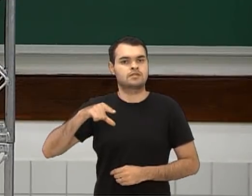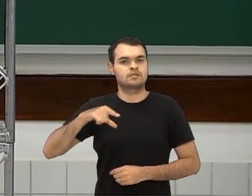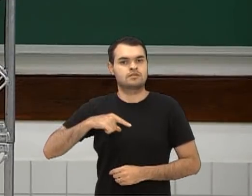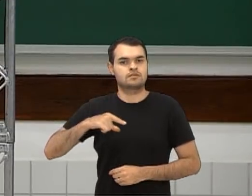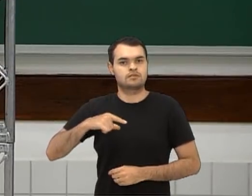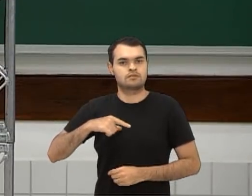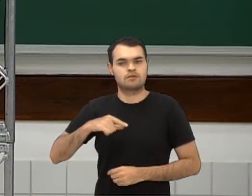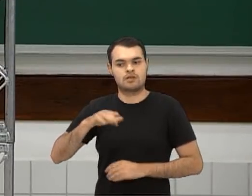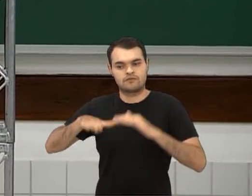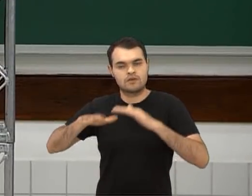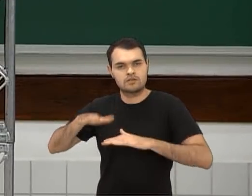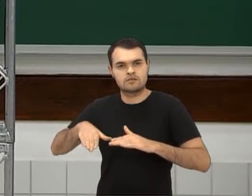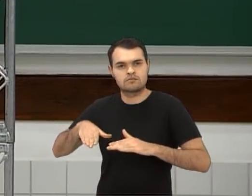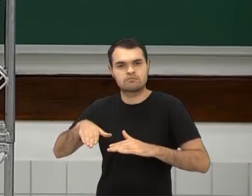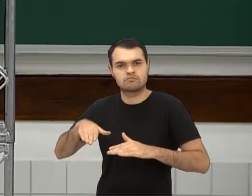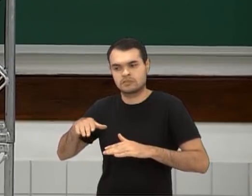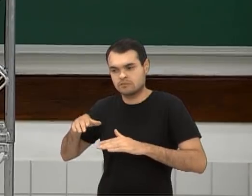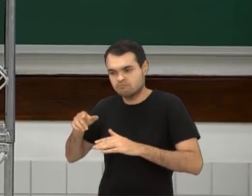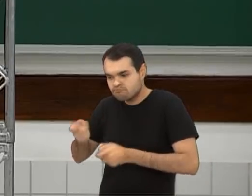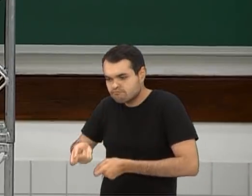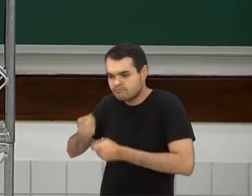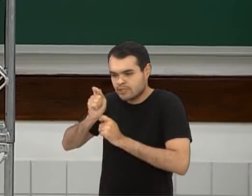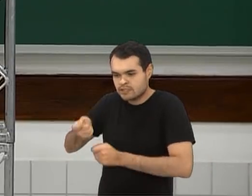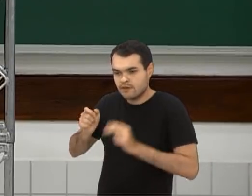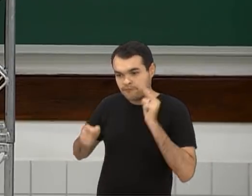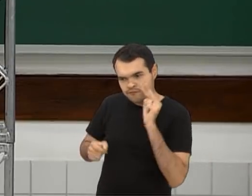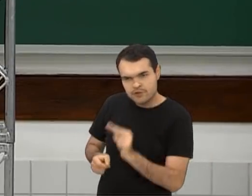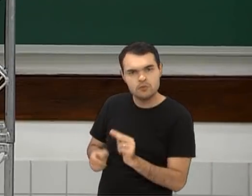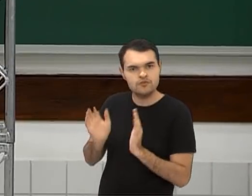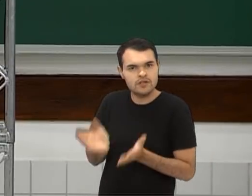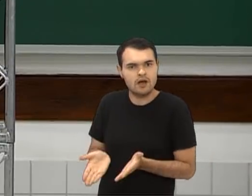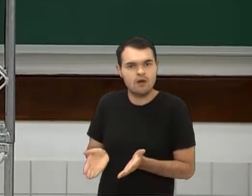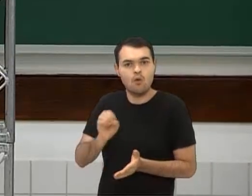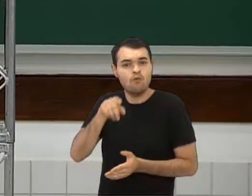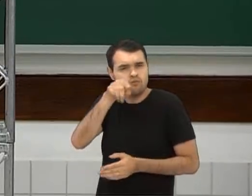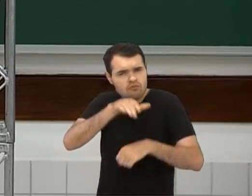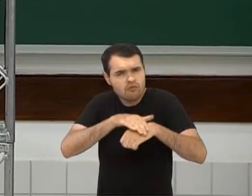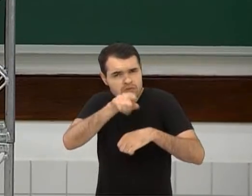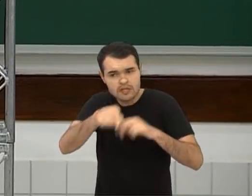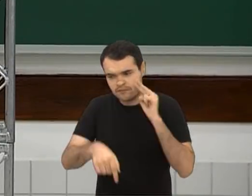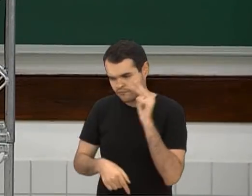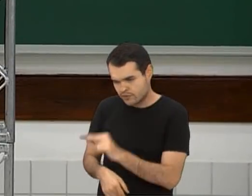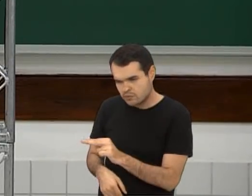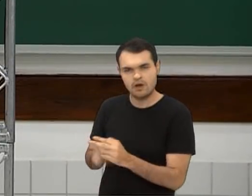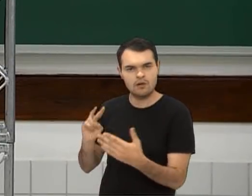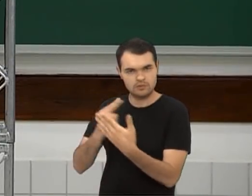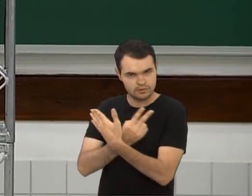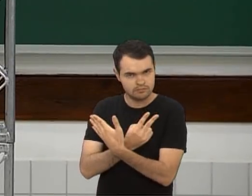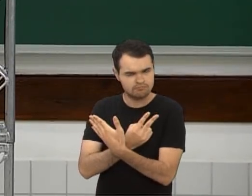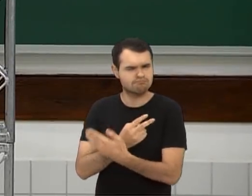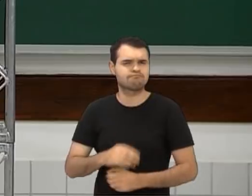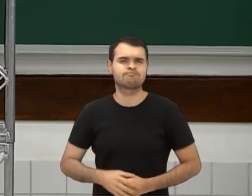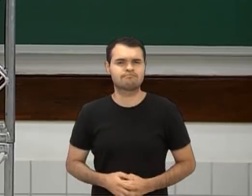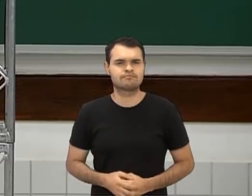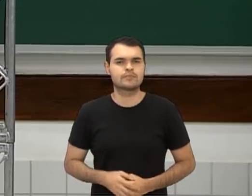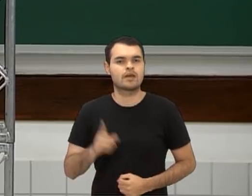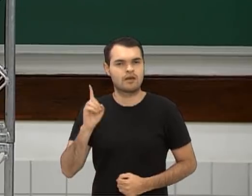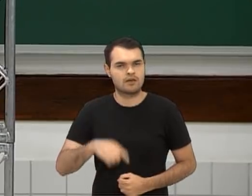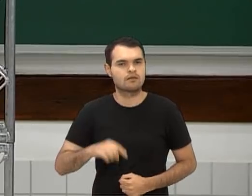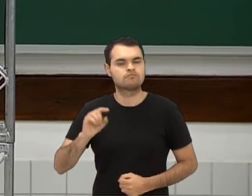pode também interferir no ser humano. Se o ser humano entrar em contato com essa água, ele também pode ter problemas de saúde, porque